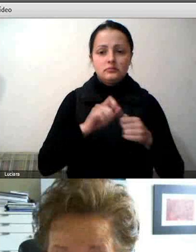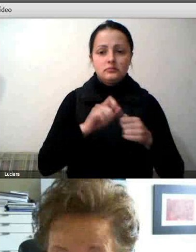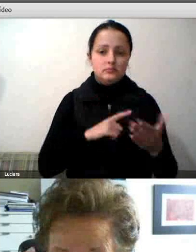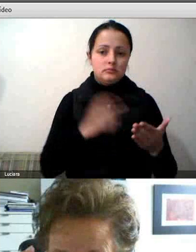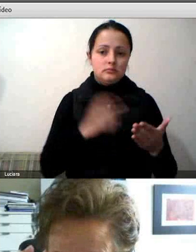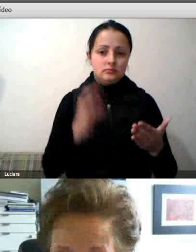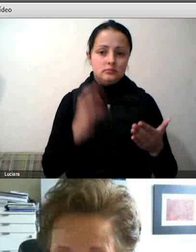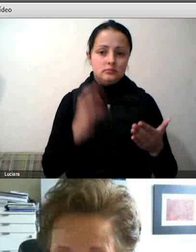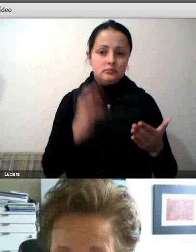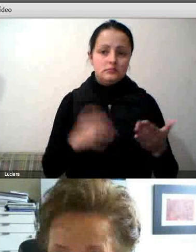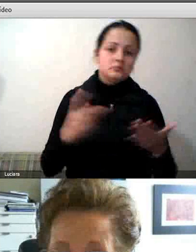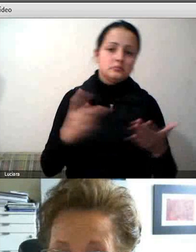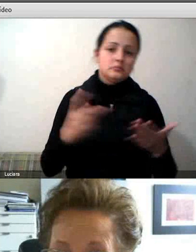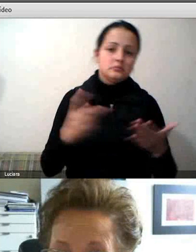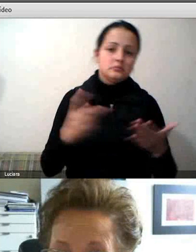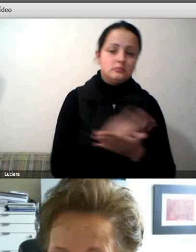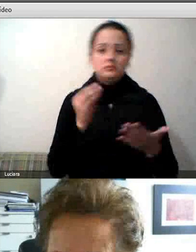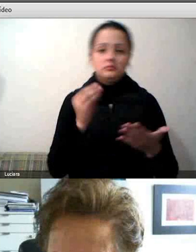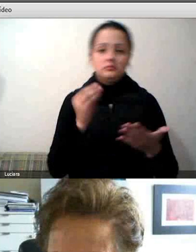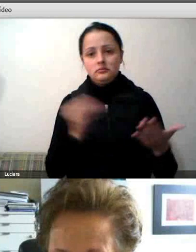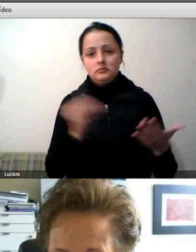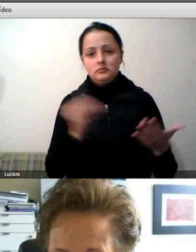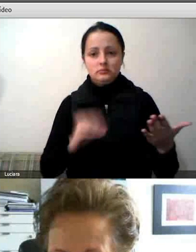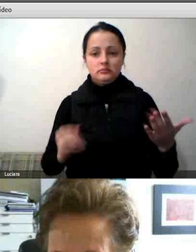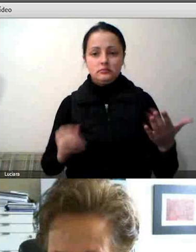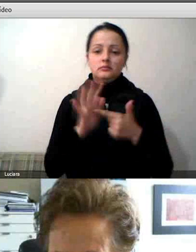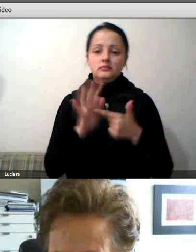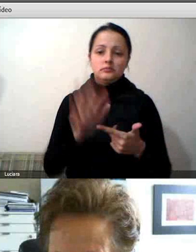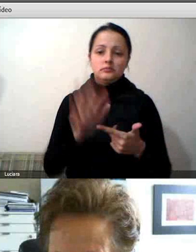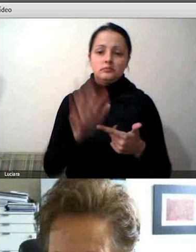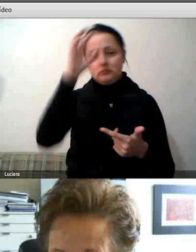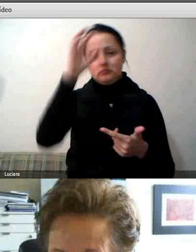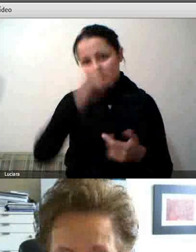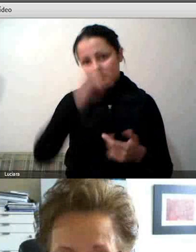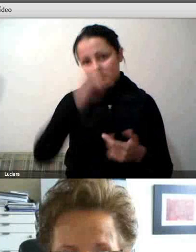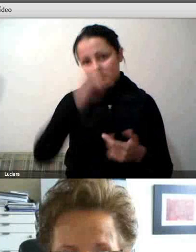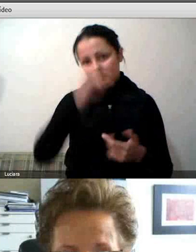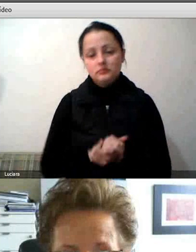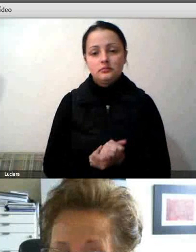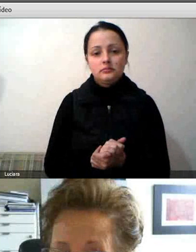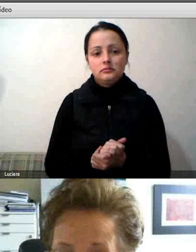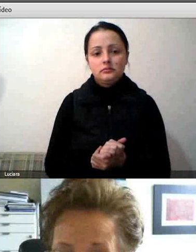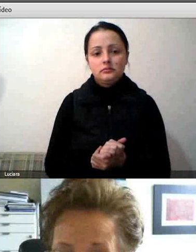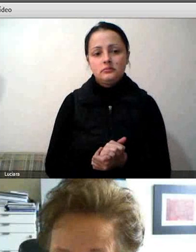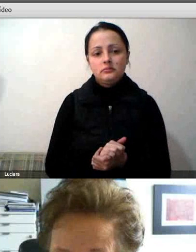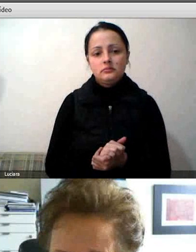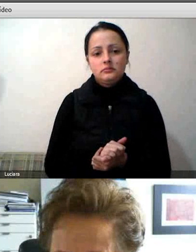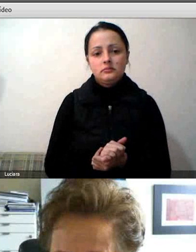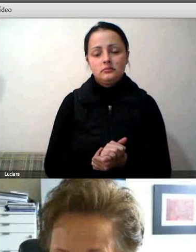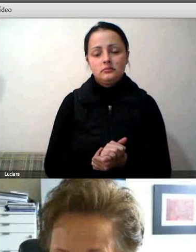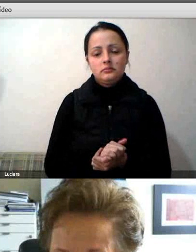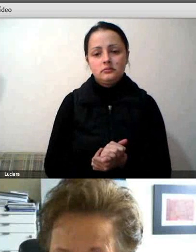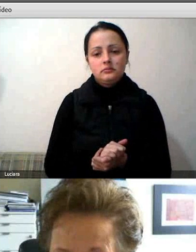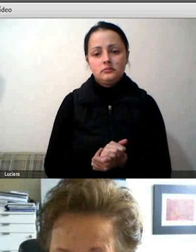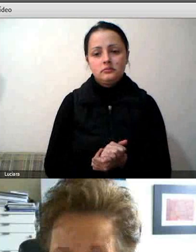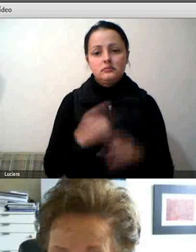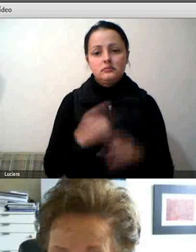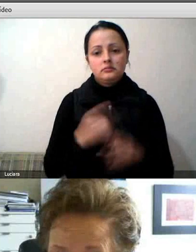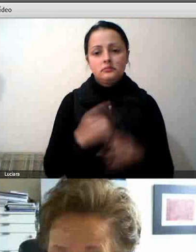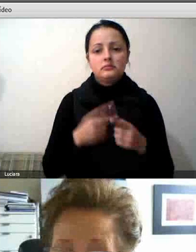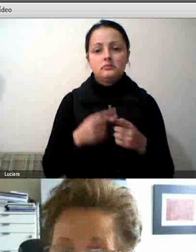inteira ampliando e aprofundando esse conceito. Então, até essas provas de avaliação que a gente